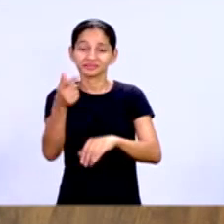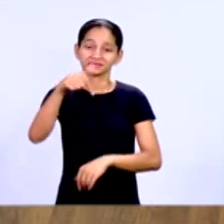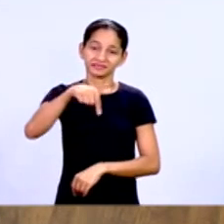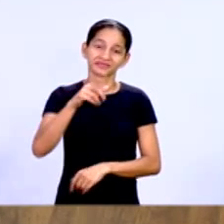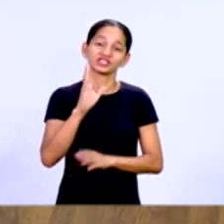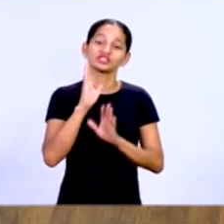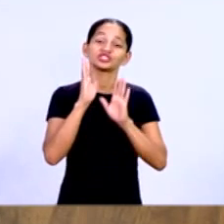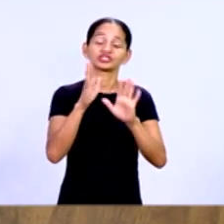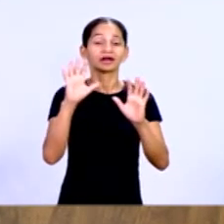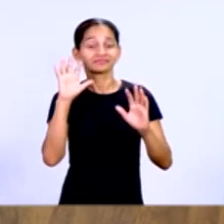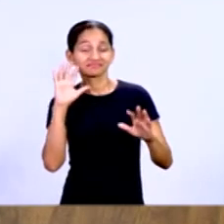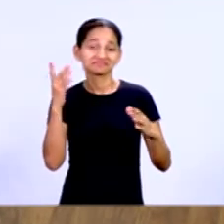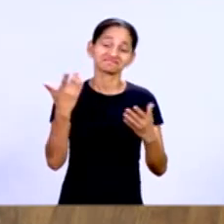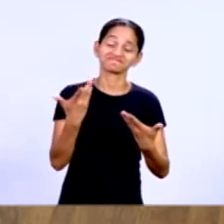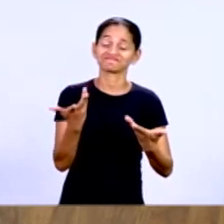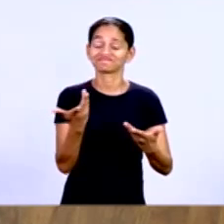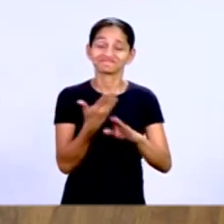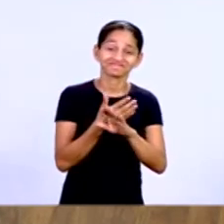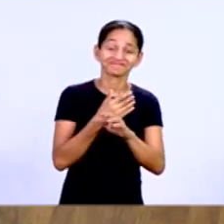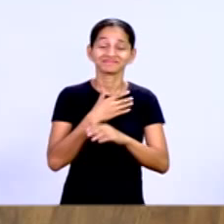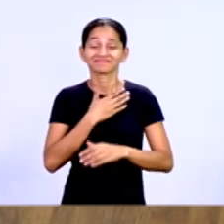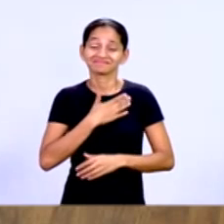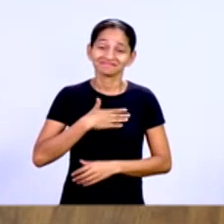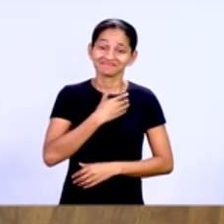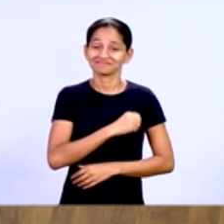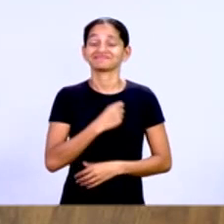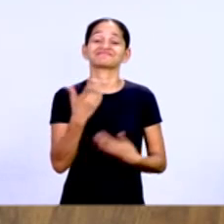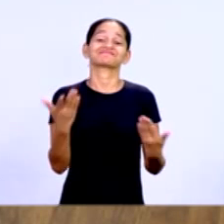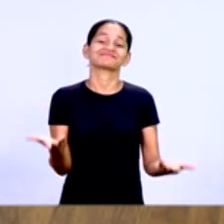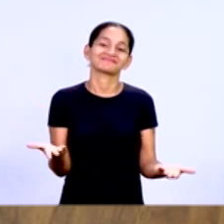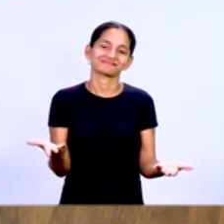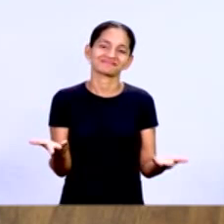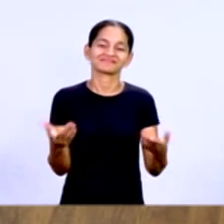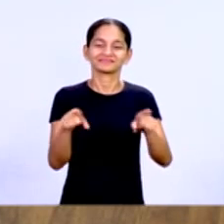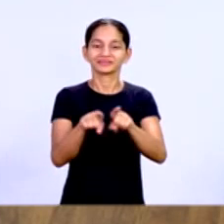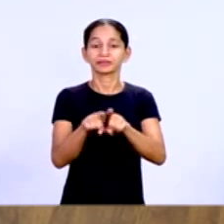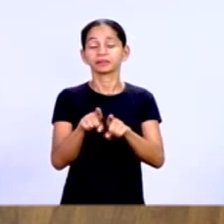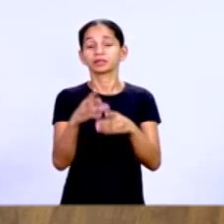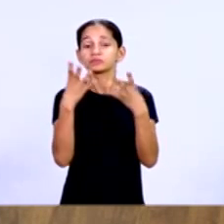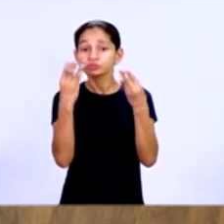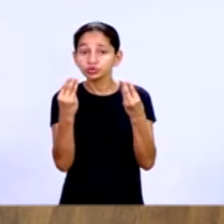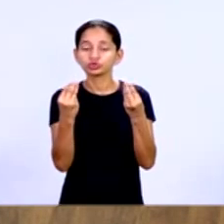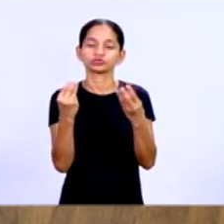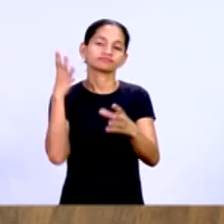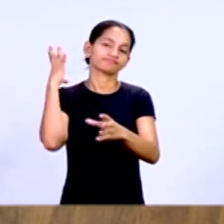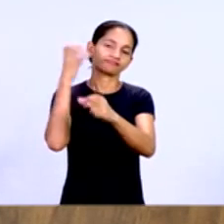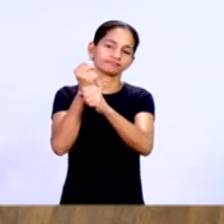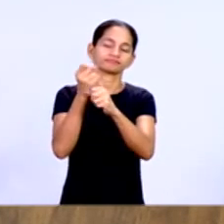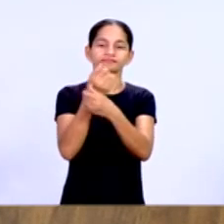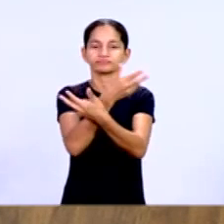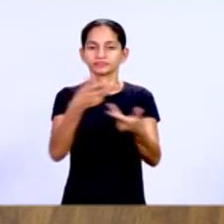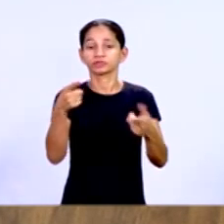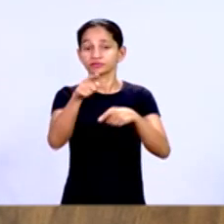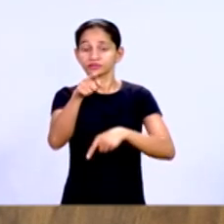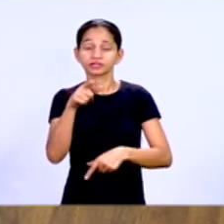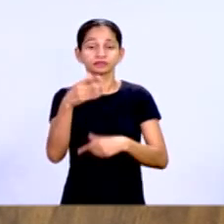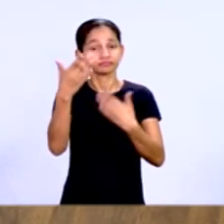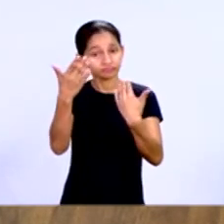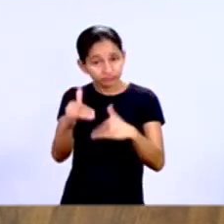aqui já em clima, né, de despedida, já meio saudoso. Nós temos muito o que ver ainda nessa revisão para